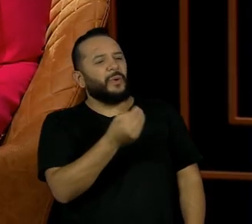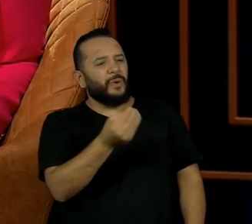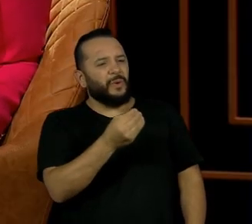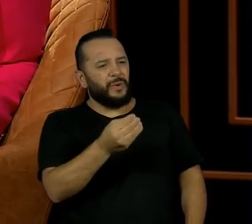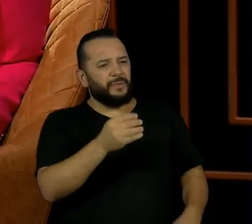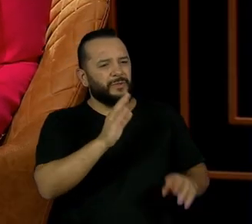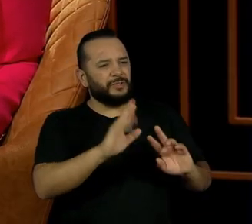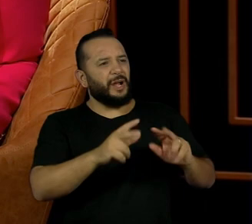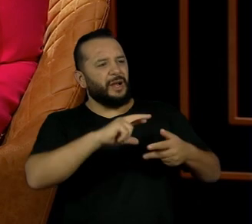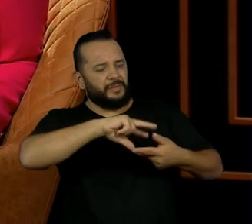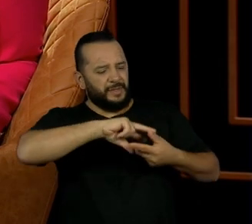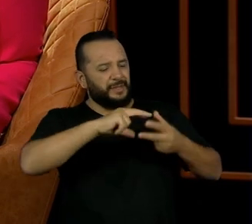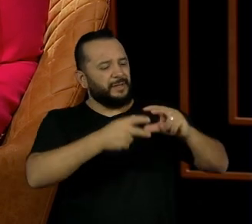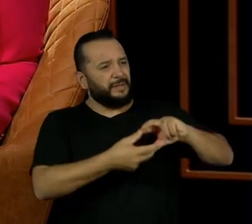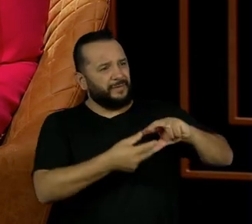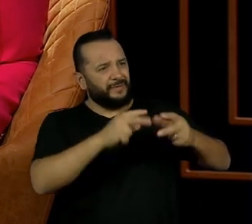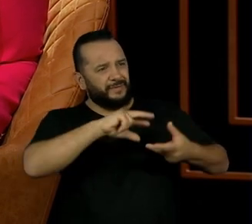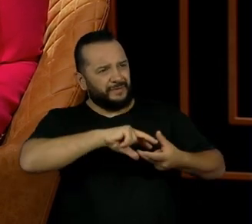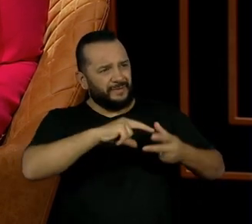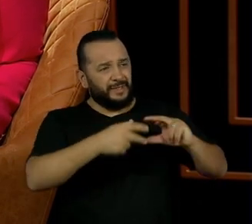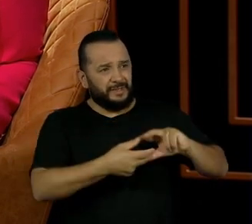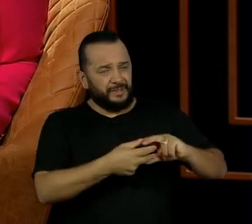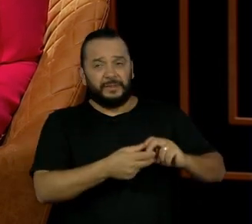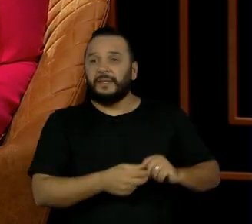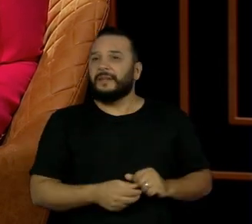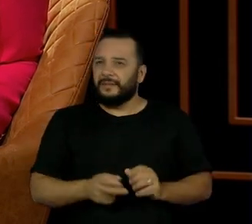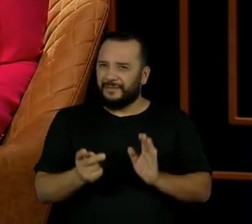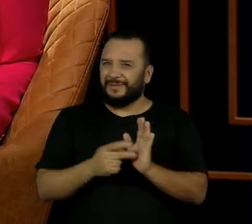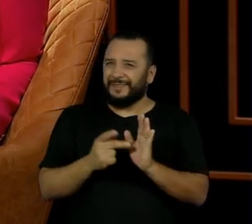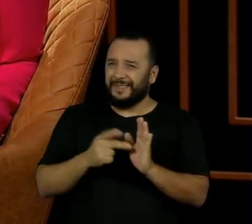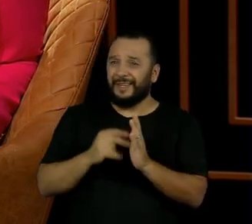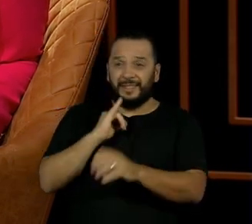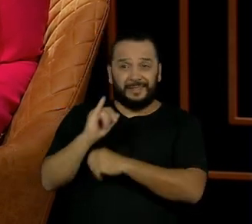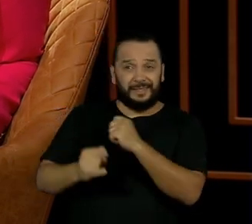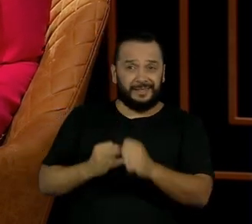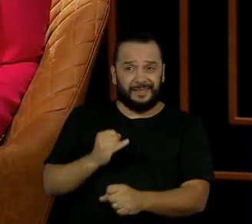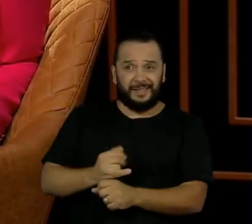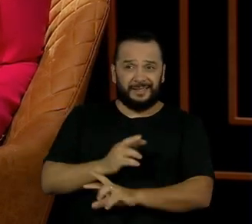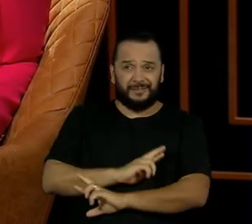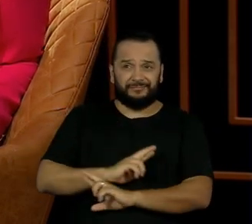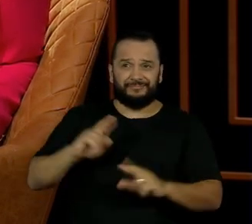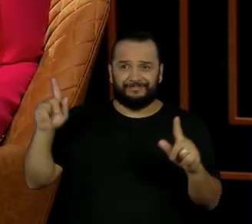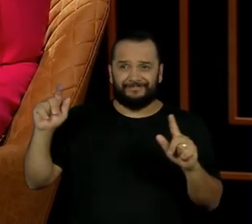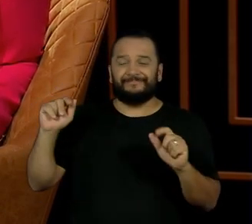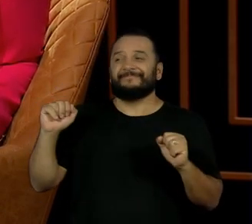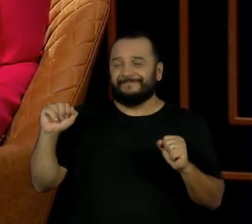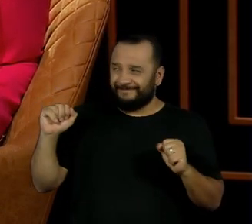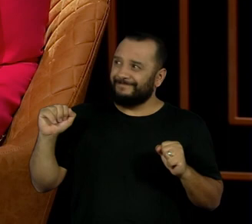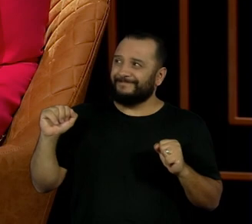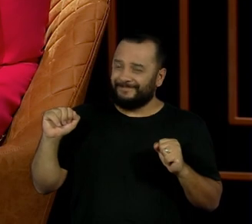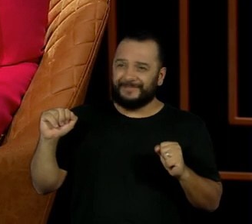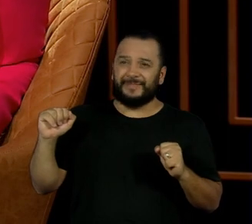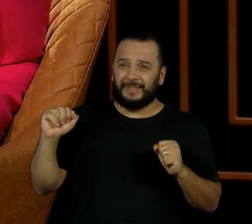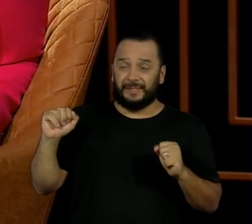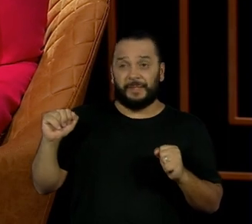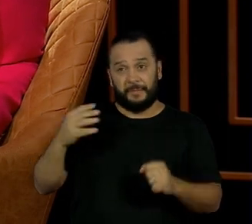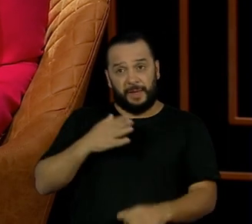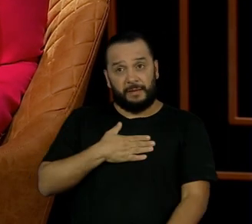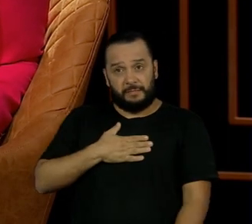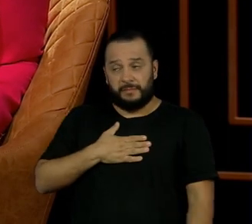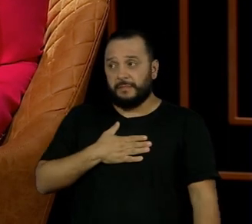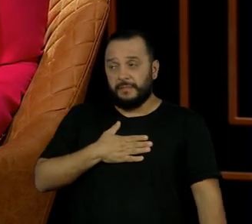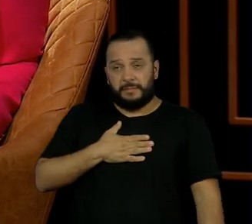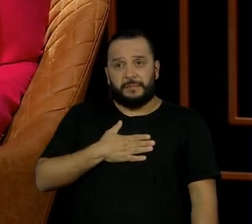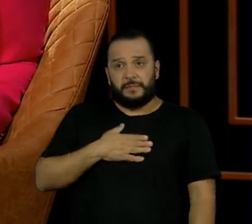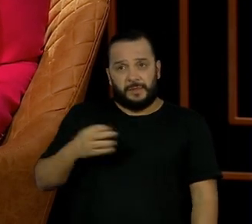né vivendo esse muito esse mundo paralelo virtual né Eu acho que é novo ainda